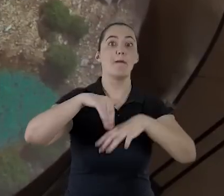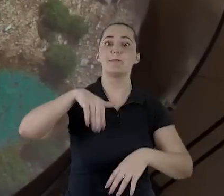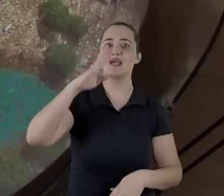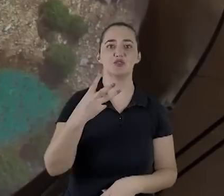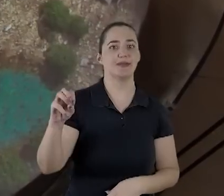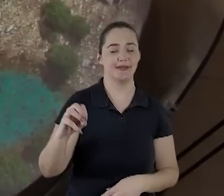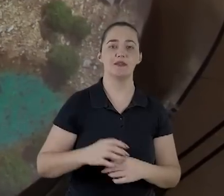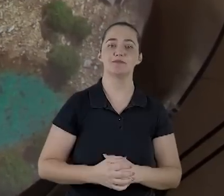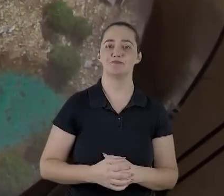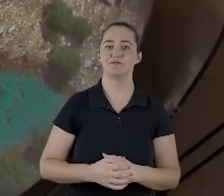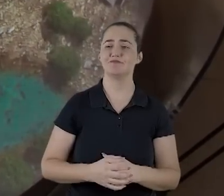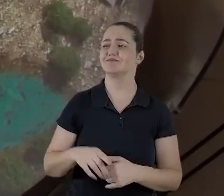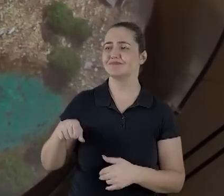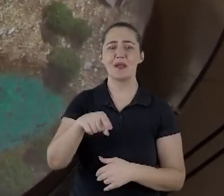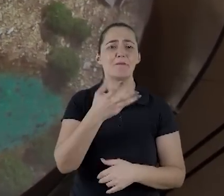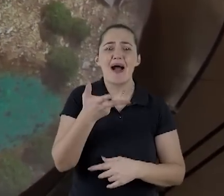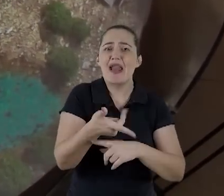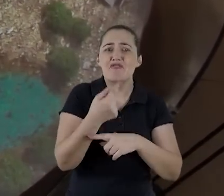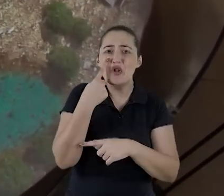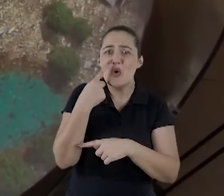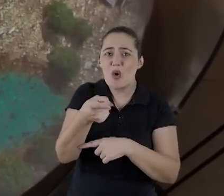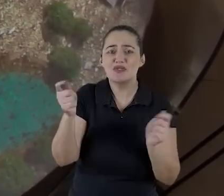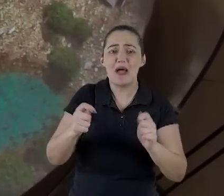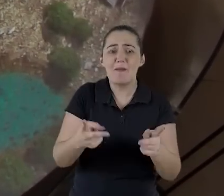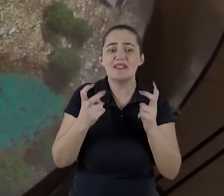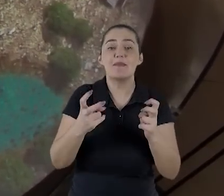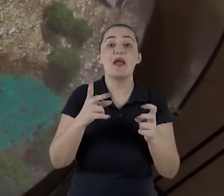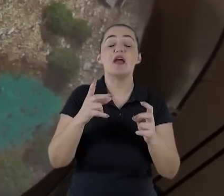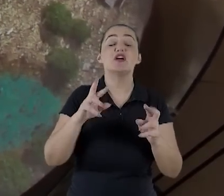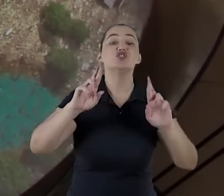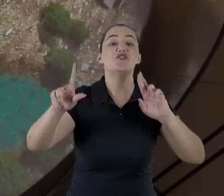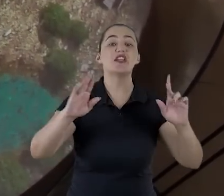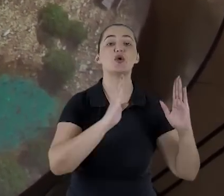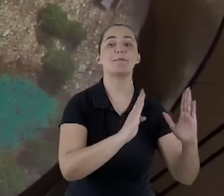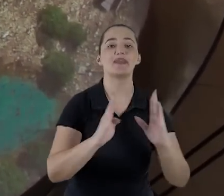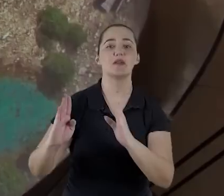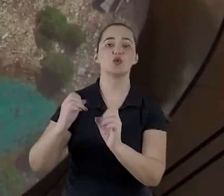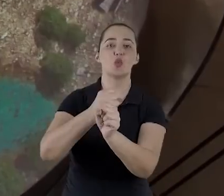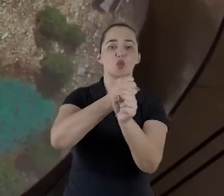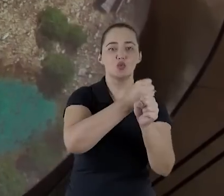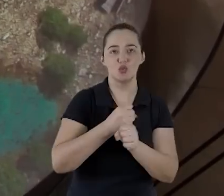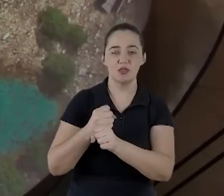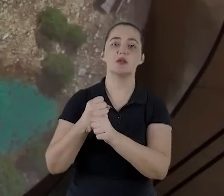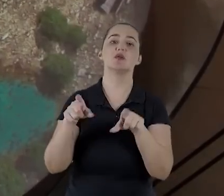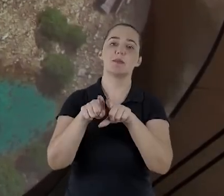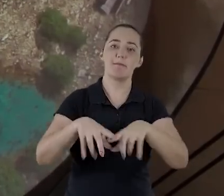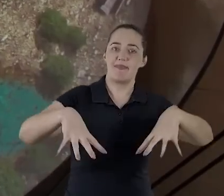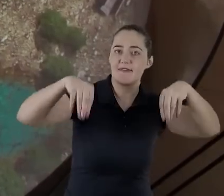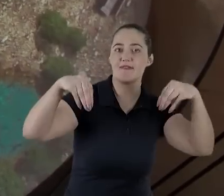eu acho que fica muito claro para quem está em casa entender os diferentes períodos de construção, como seriam os